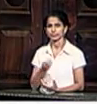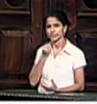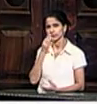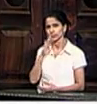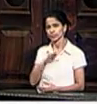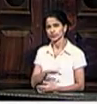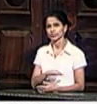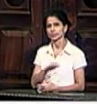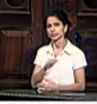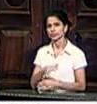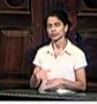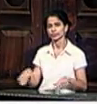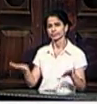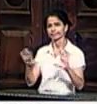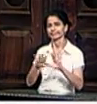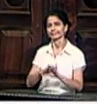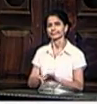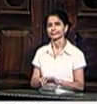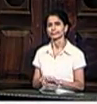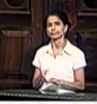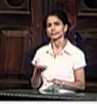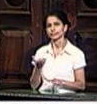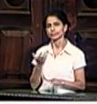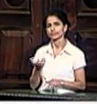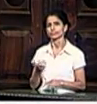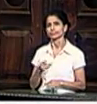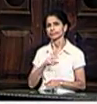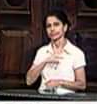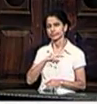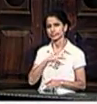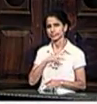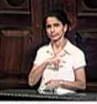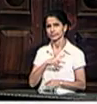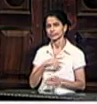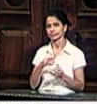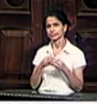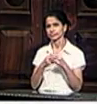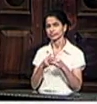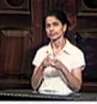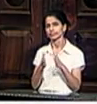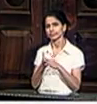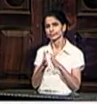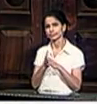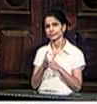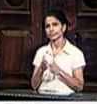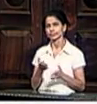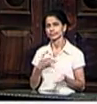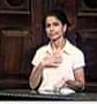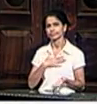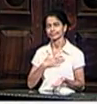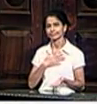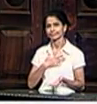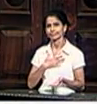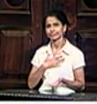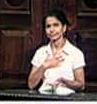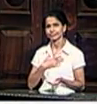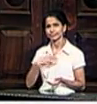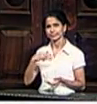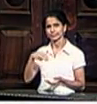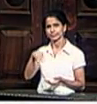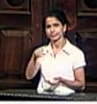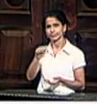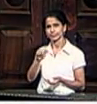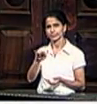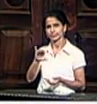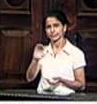Boa tarde a todas e todos. Eu queria, de um modo muito particular, cumprimentar o nosso querido deputado Márcio